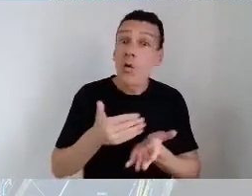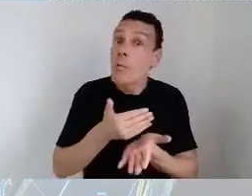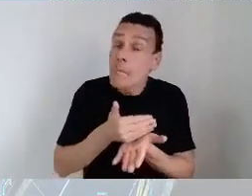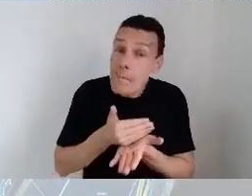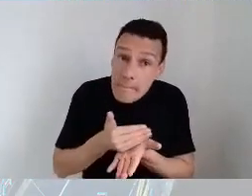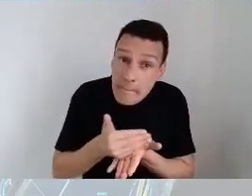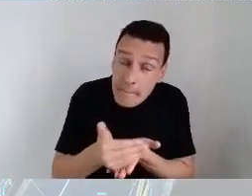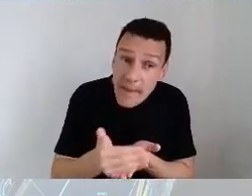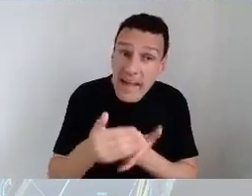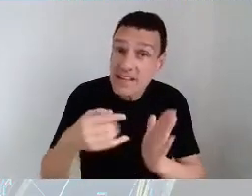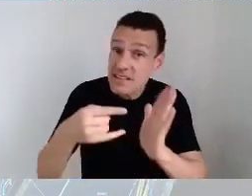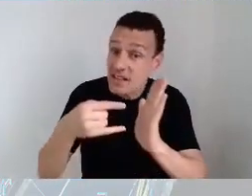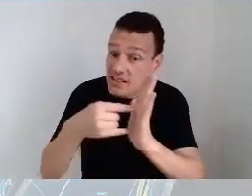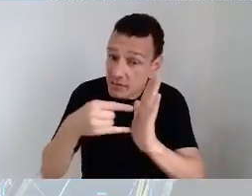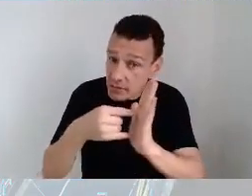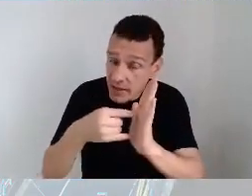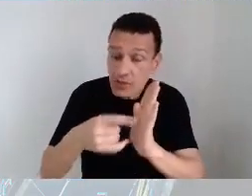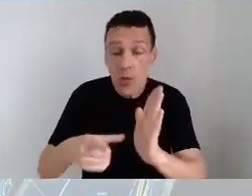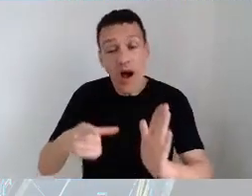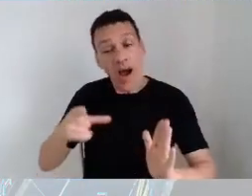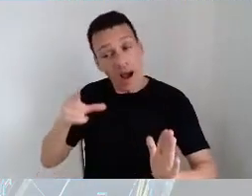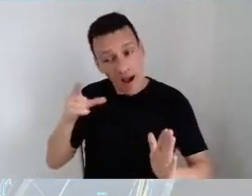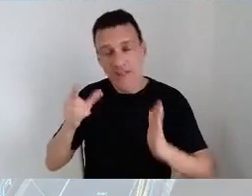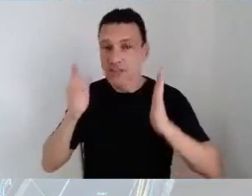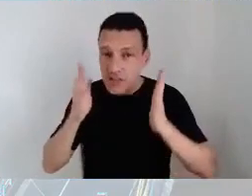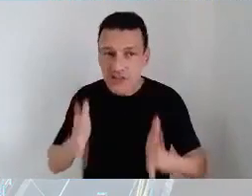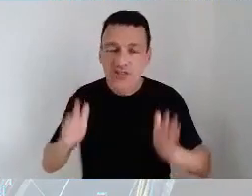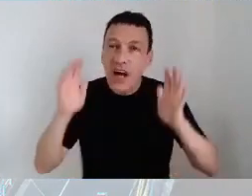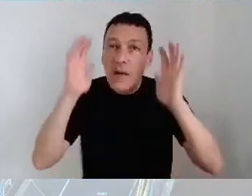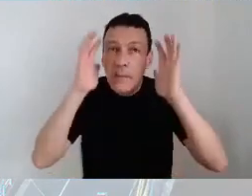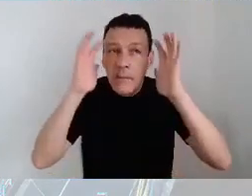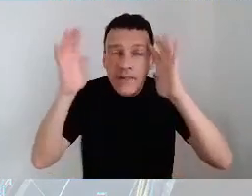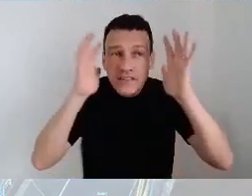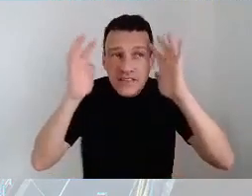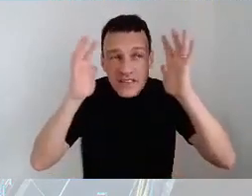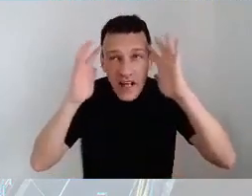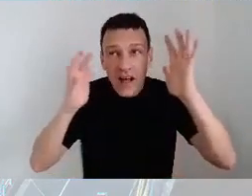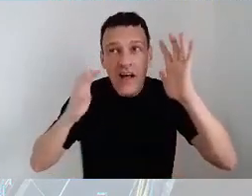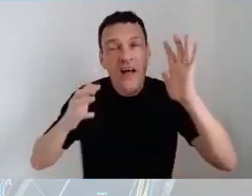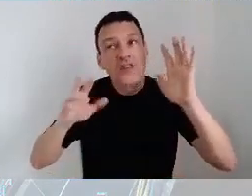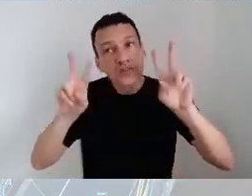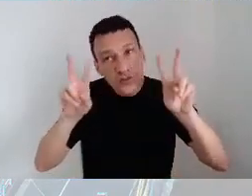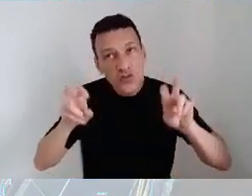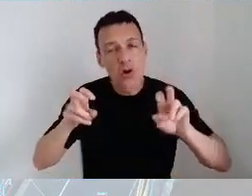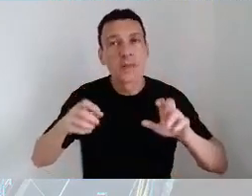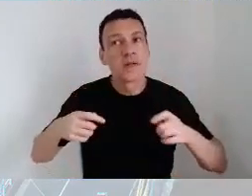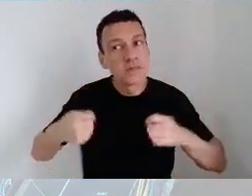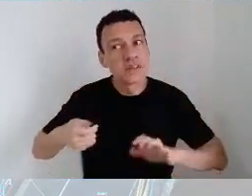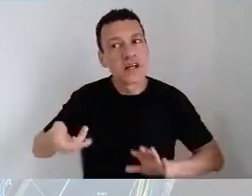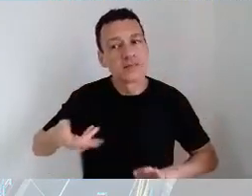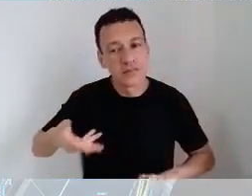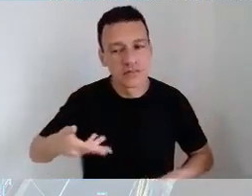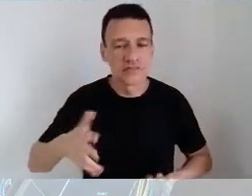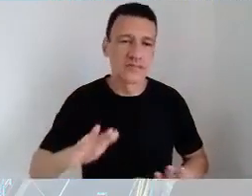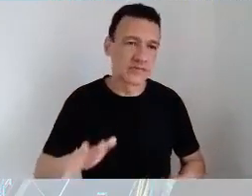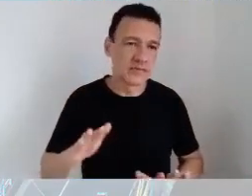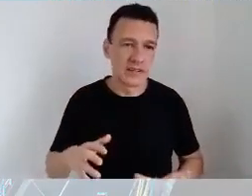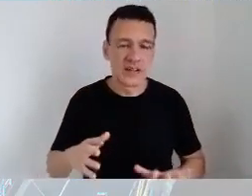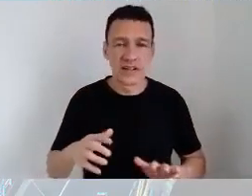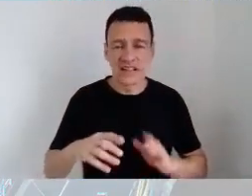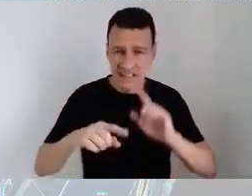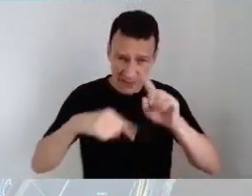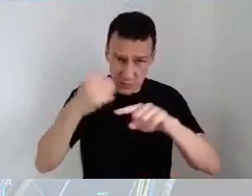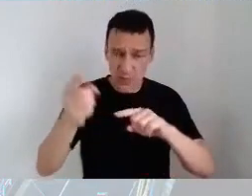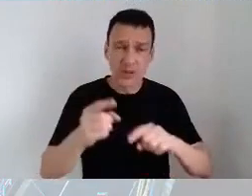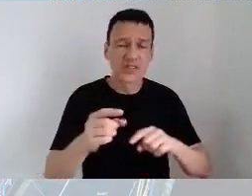na arquitetura. Então, pensar num shift left de performance, né, para minimizar riscos em deploys em